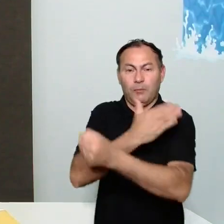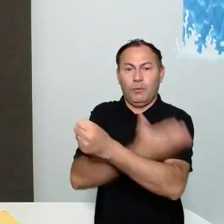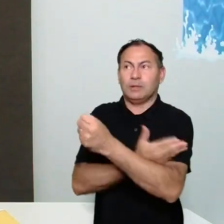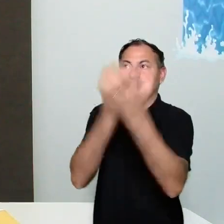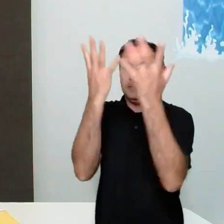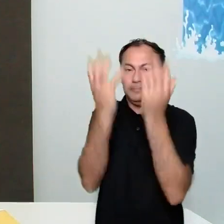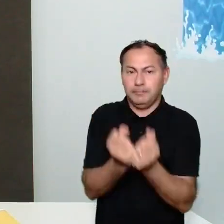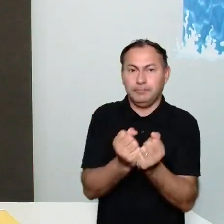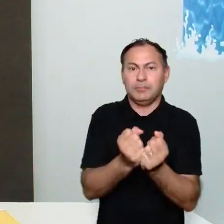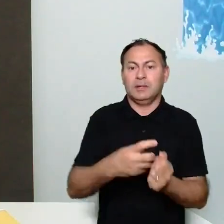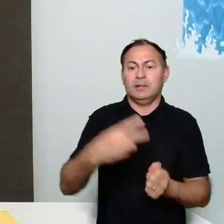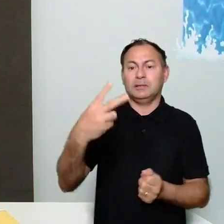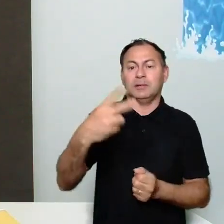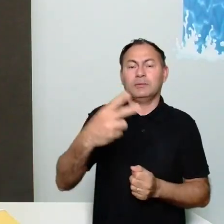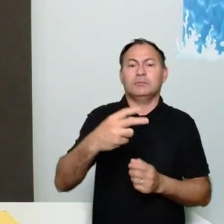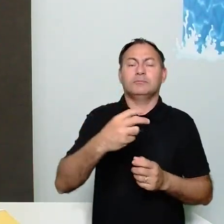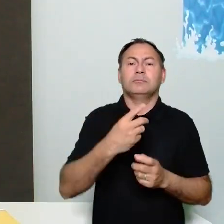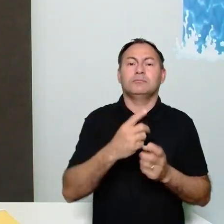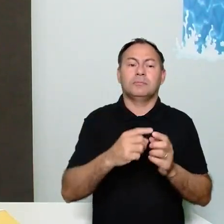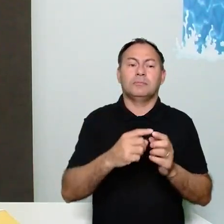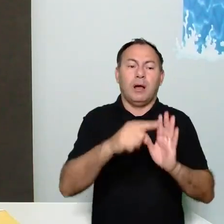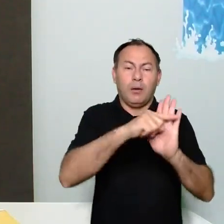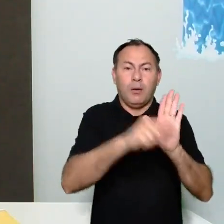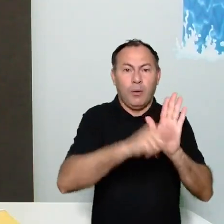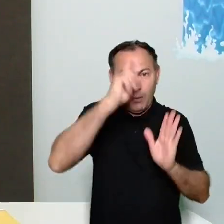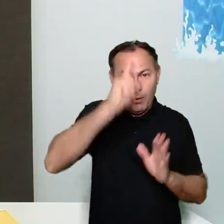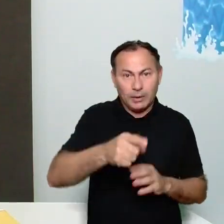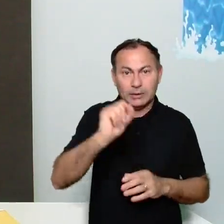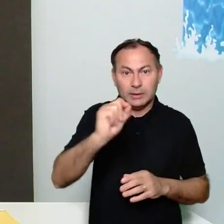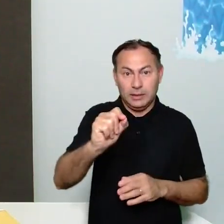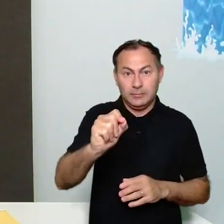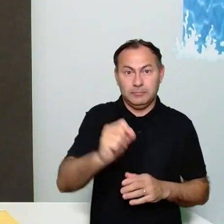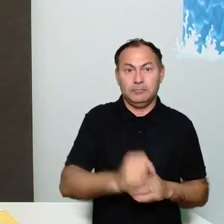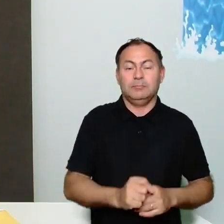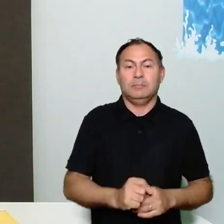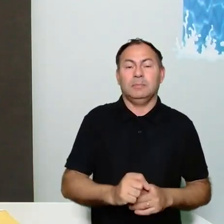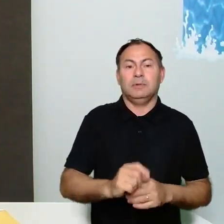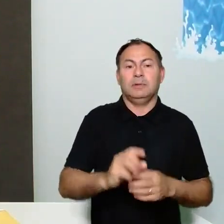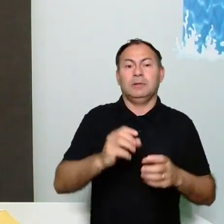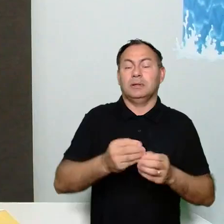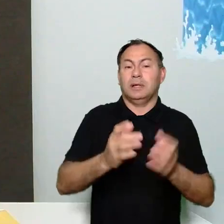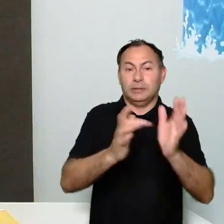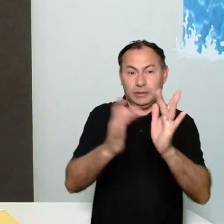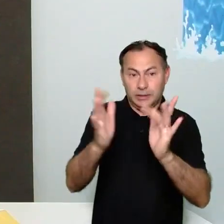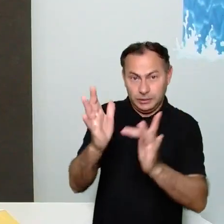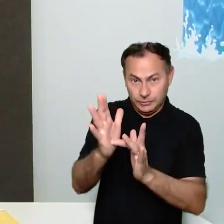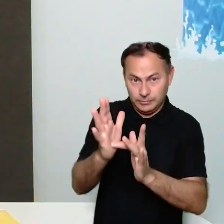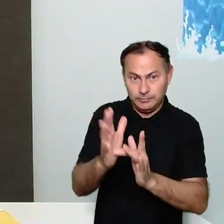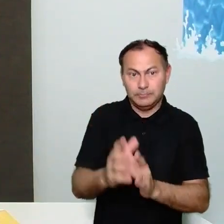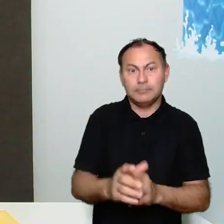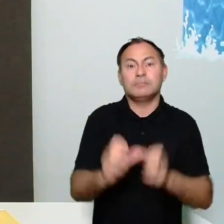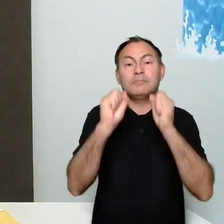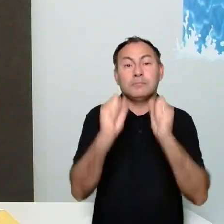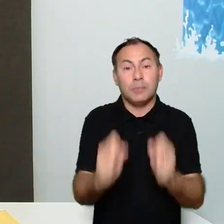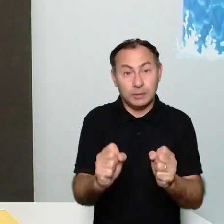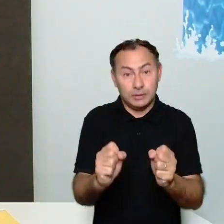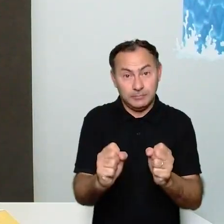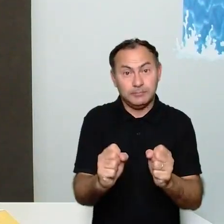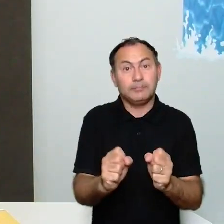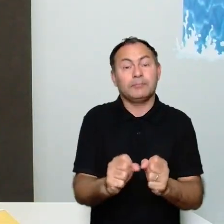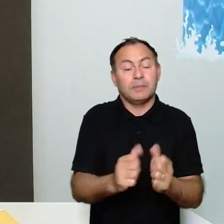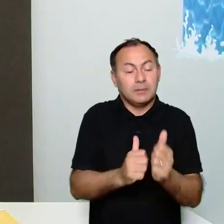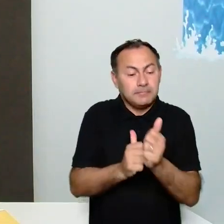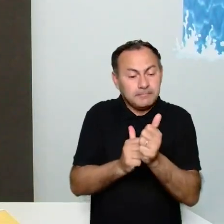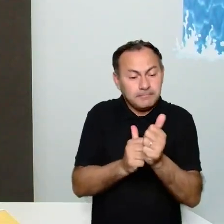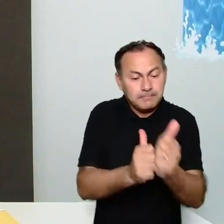forças recebidas, segundo a medida em que as dá Cristo, a fim de que,